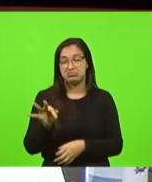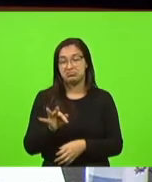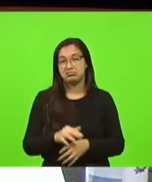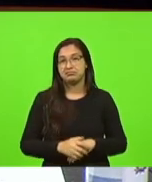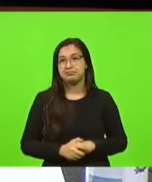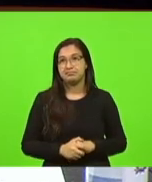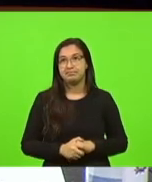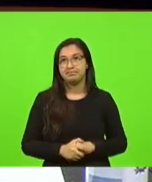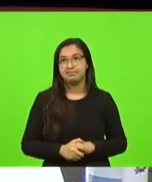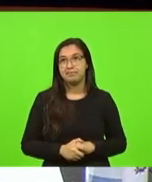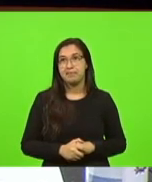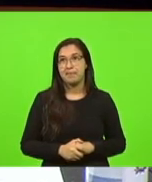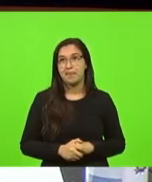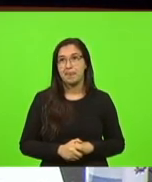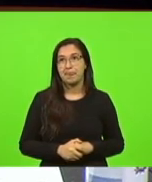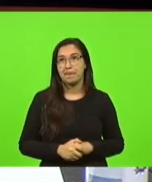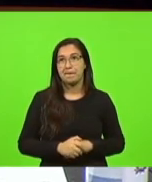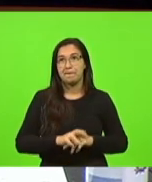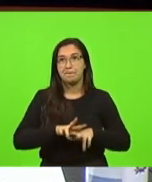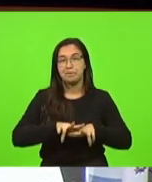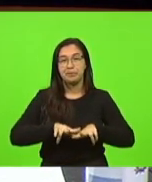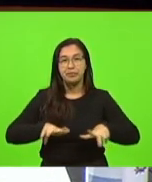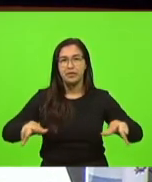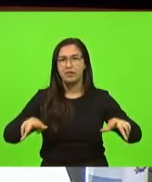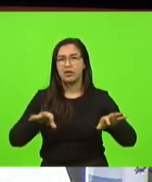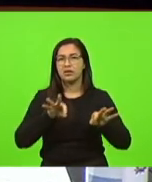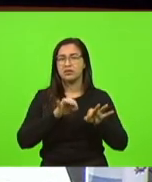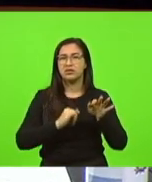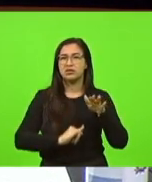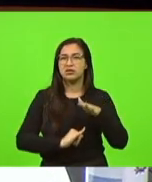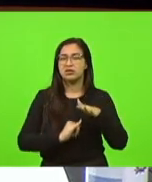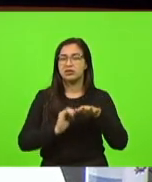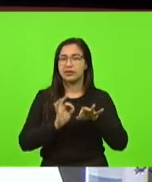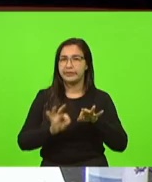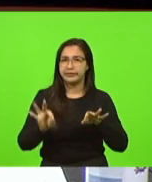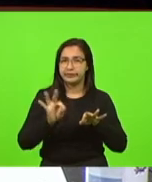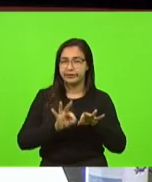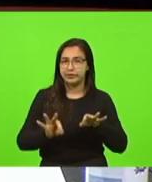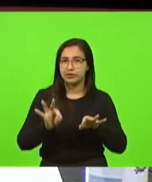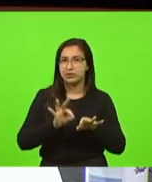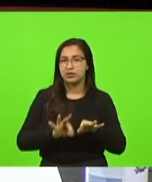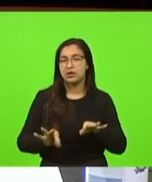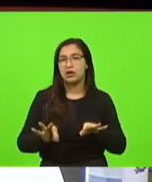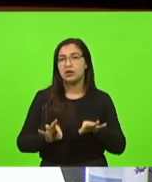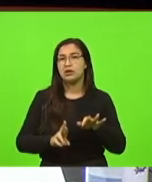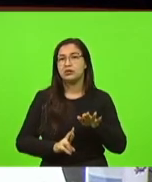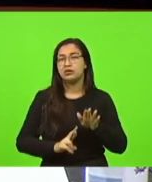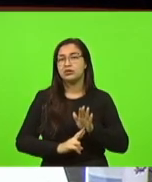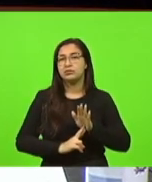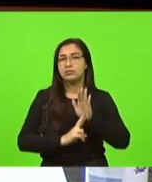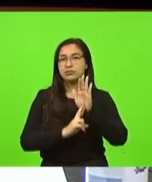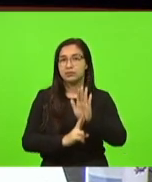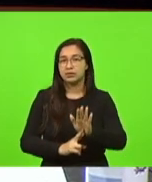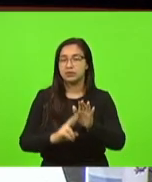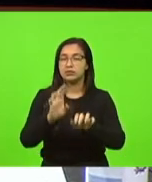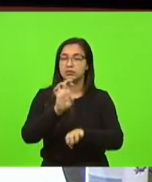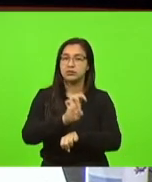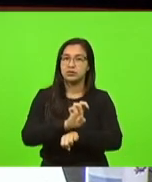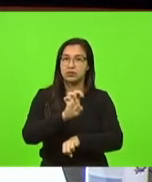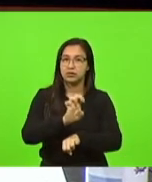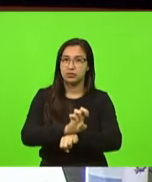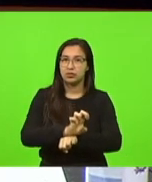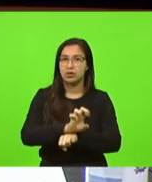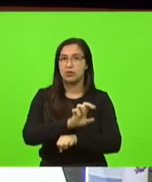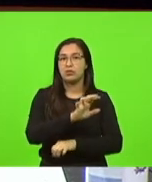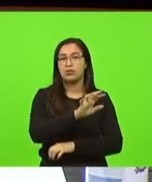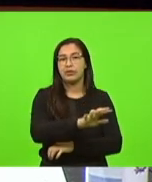através de inúmeras entidades, com representação estadual, com representação